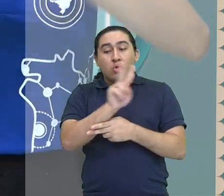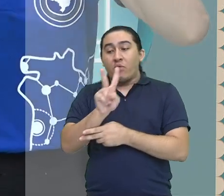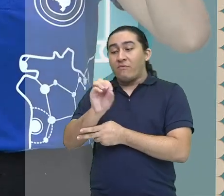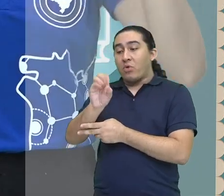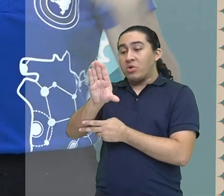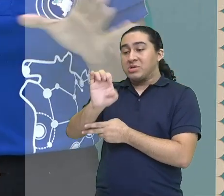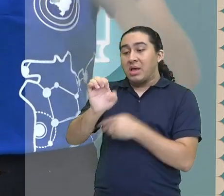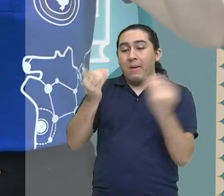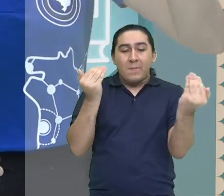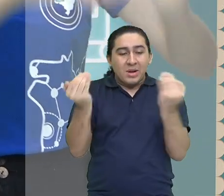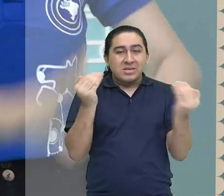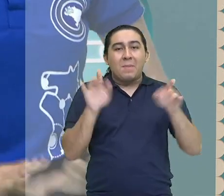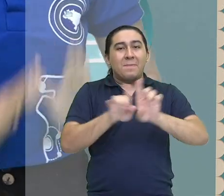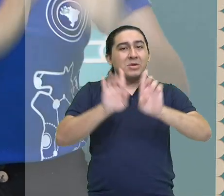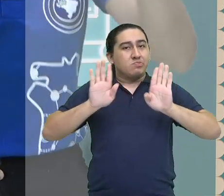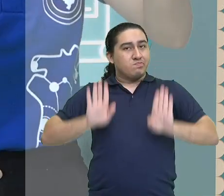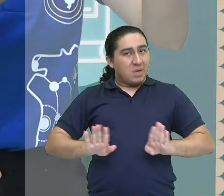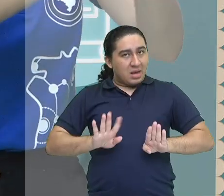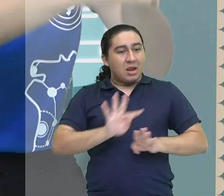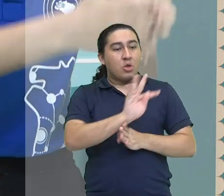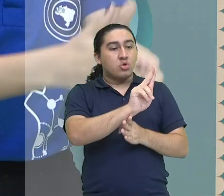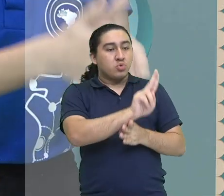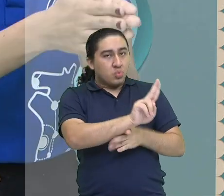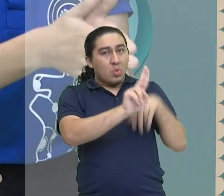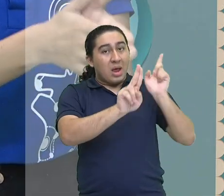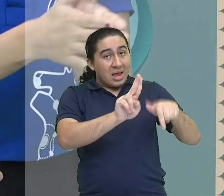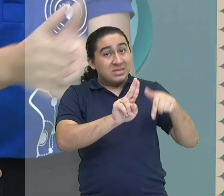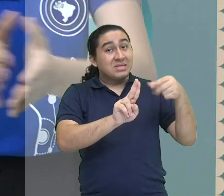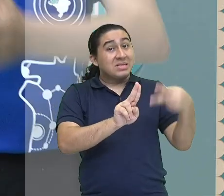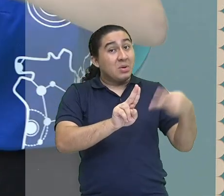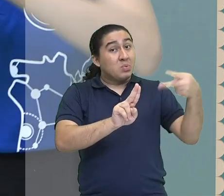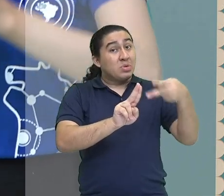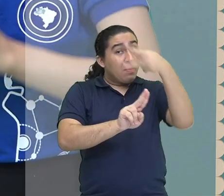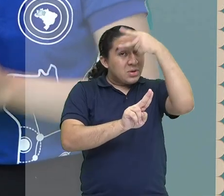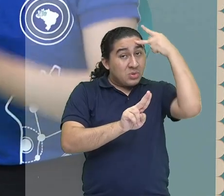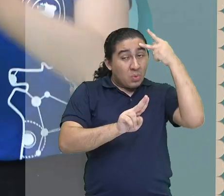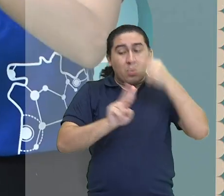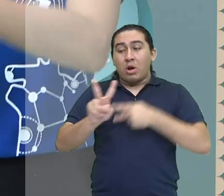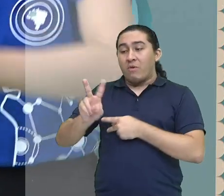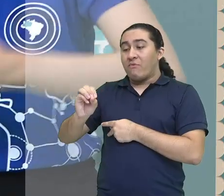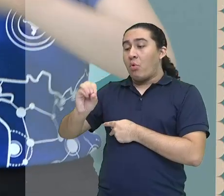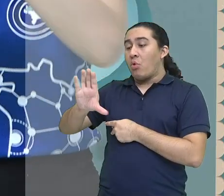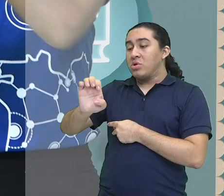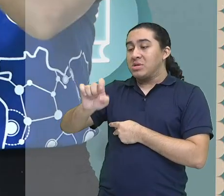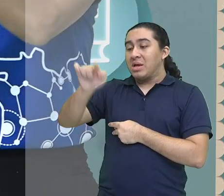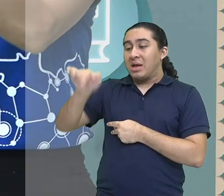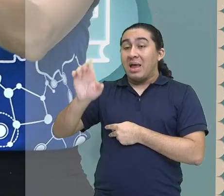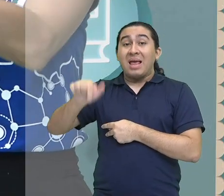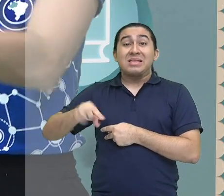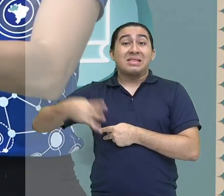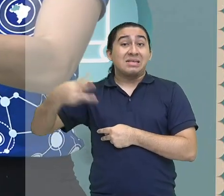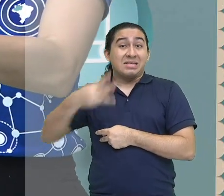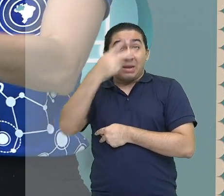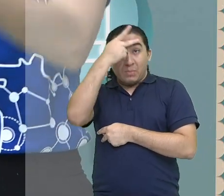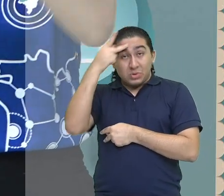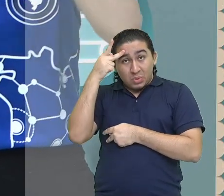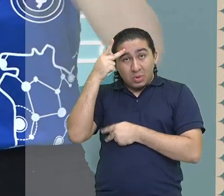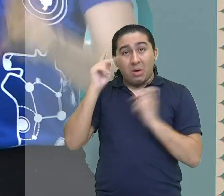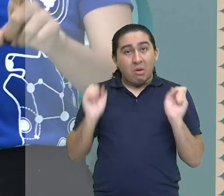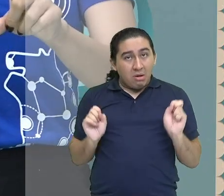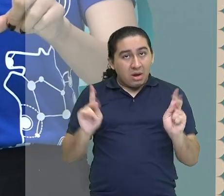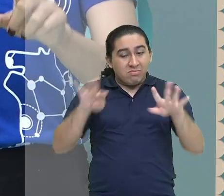você. Mas aí o tu segue a conjugação de segunda pessoa e o você segue a conjugação de terceira